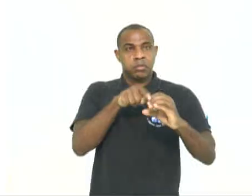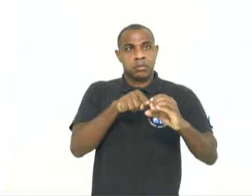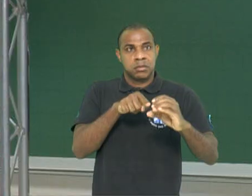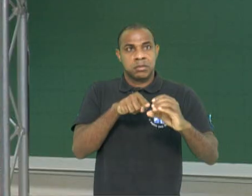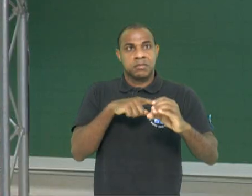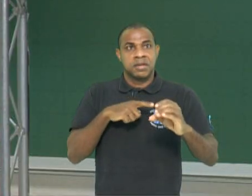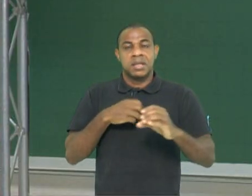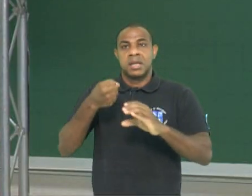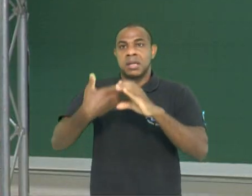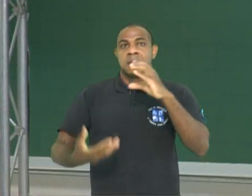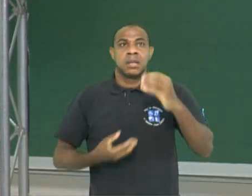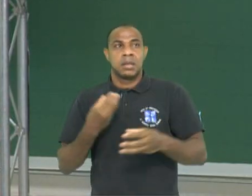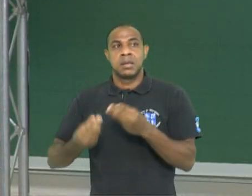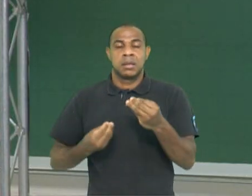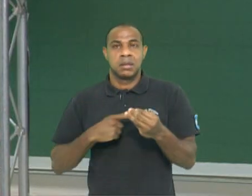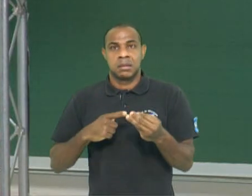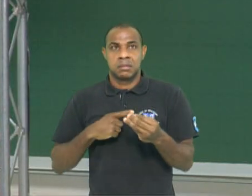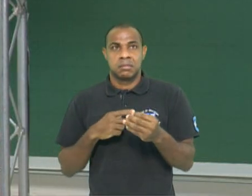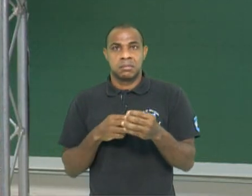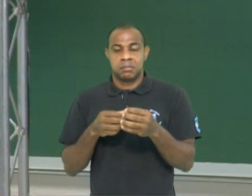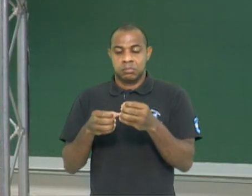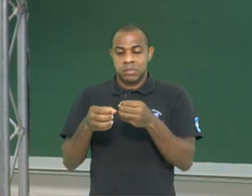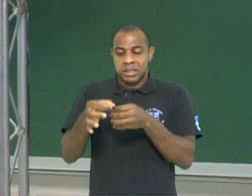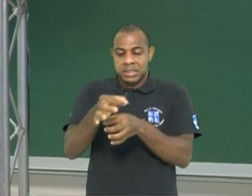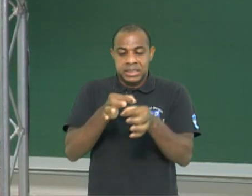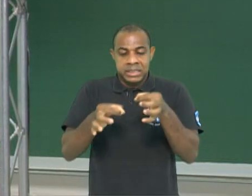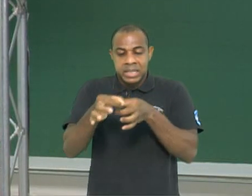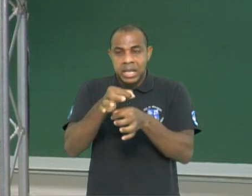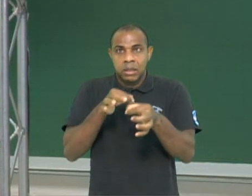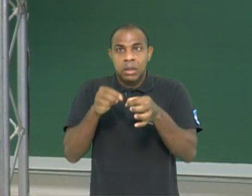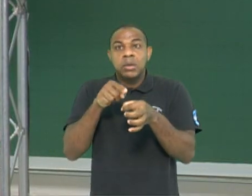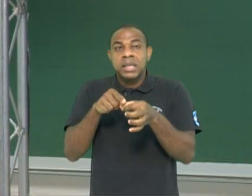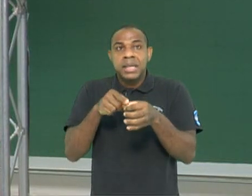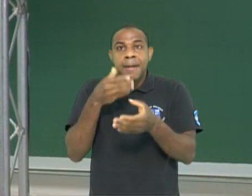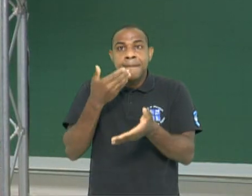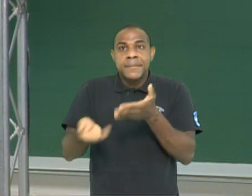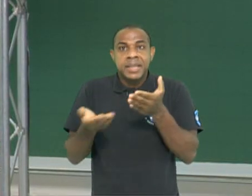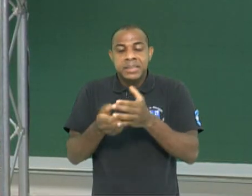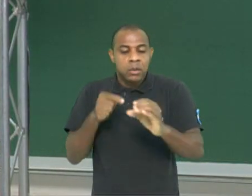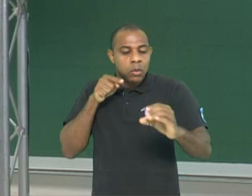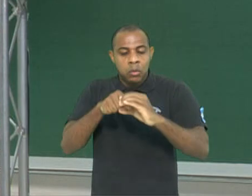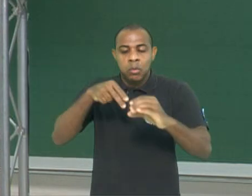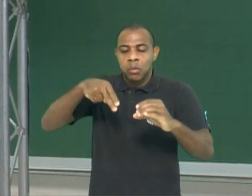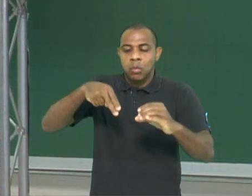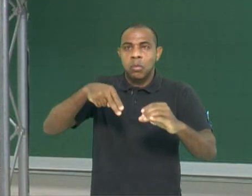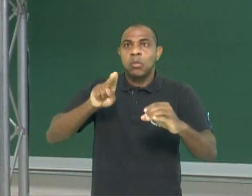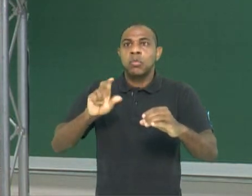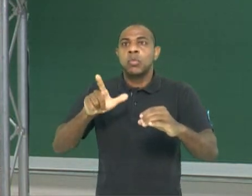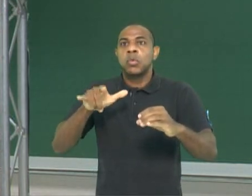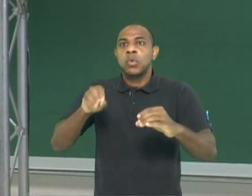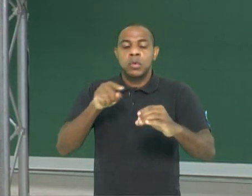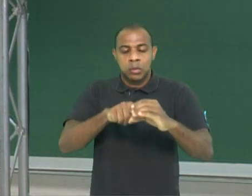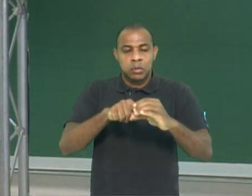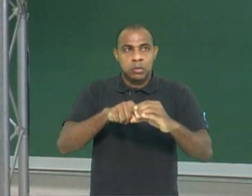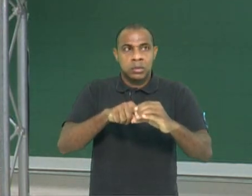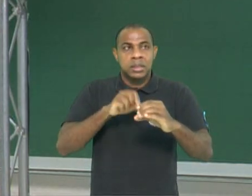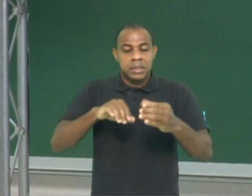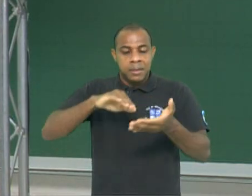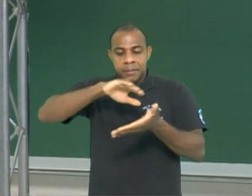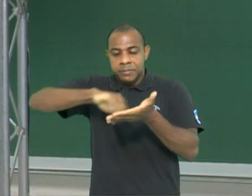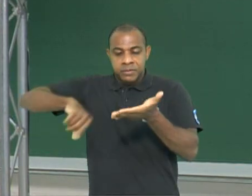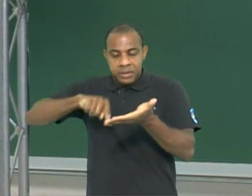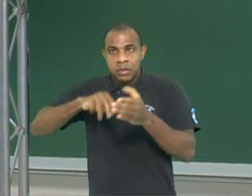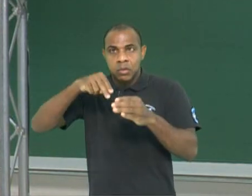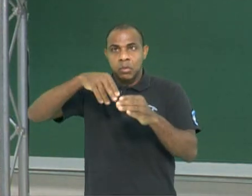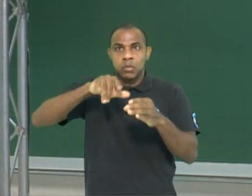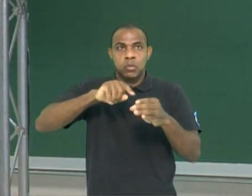vai ser caracterizada por uma célula que perdeu o núcleo, ou seja, aquele núcleo é demais para ela. Então, tirando o núcleo, ela tem mais espaço para